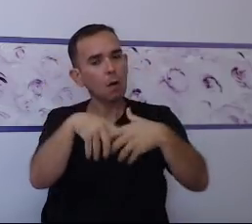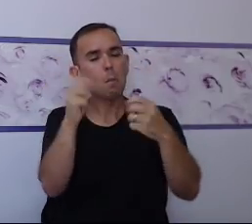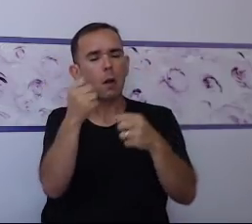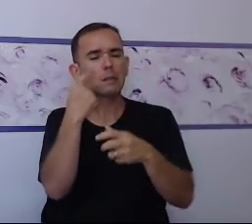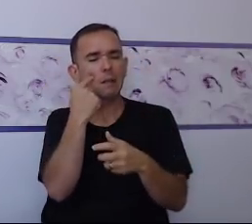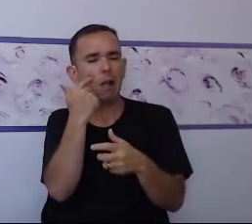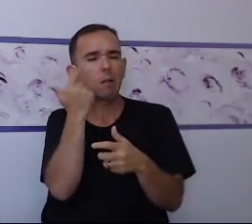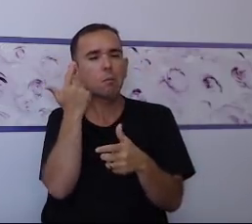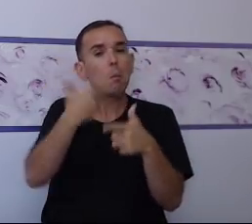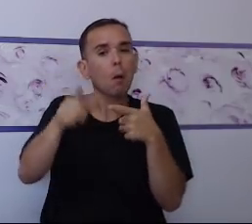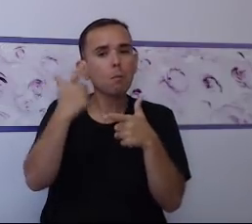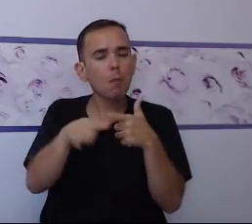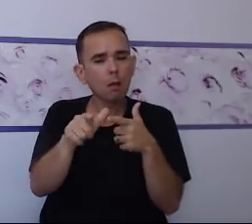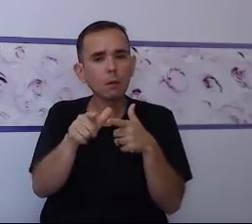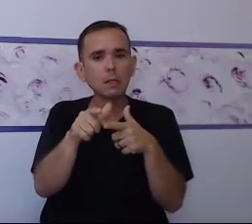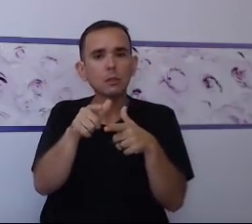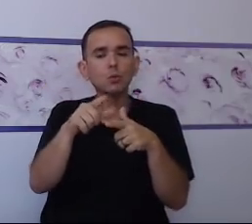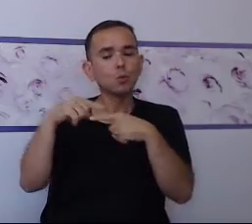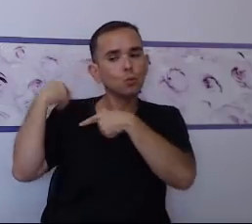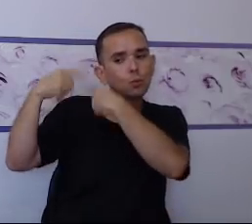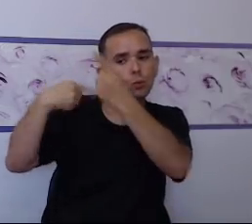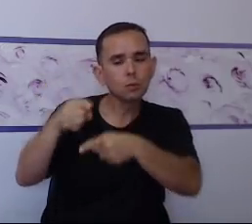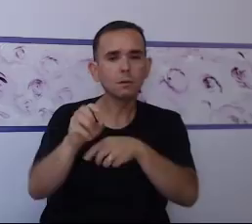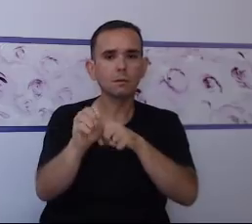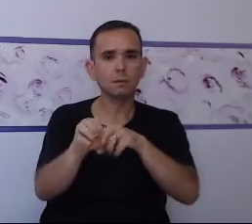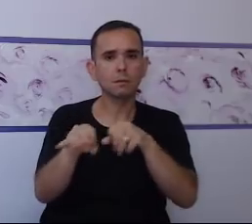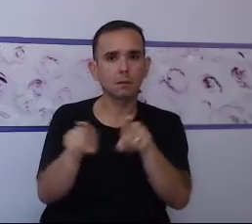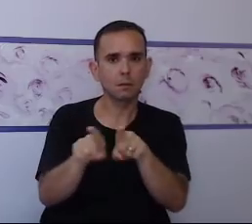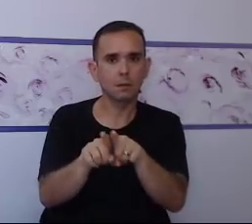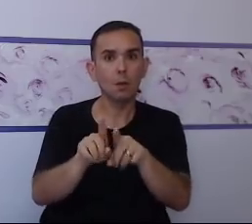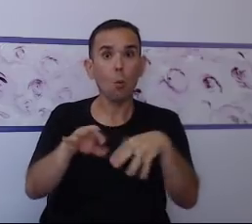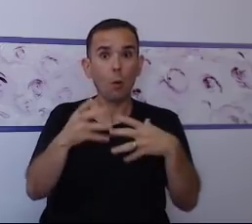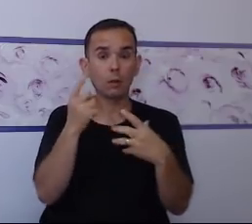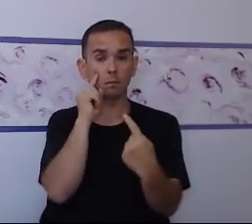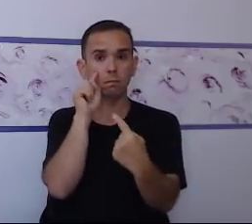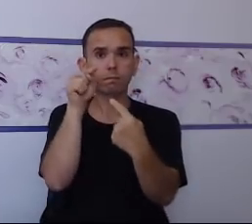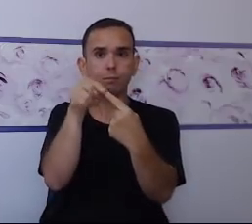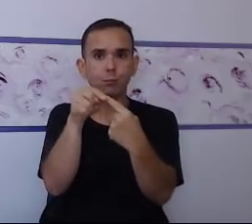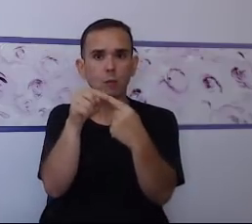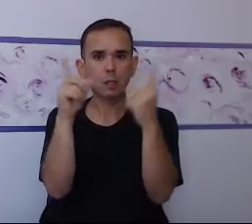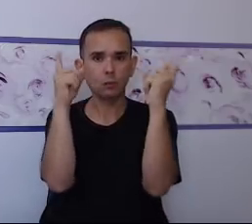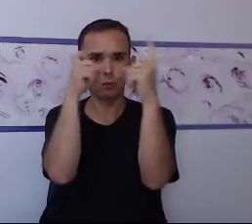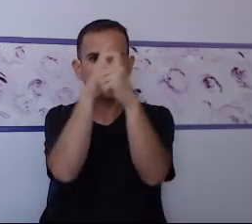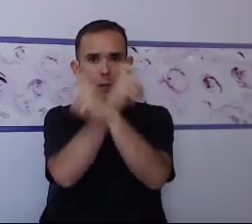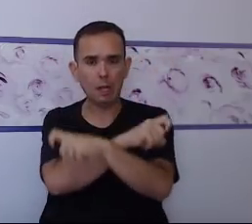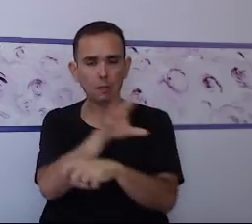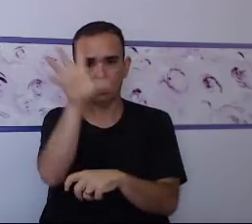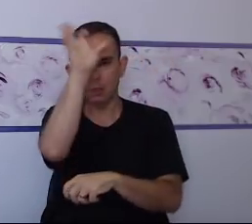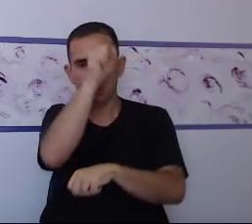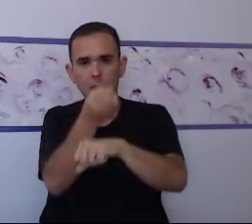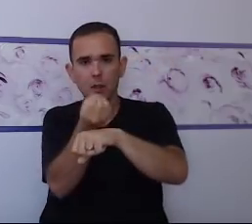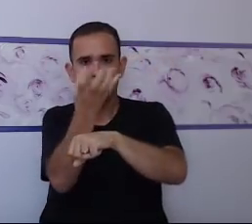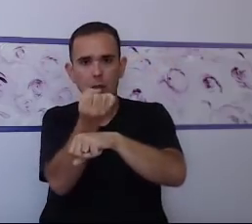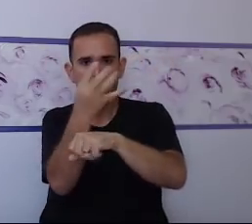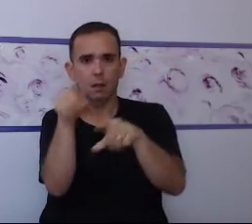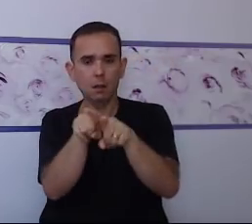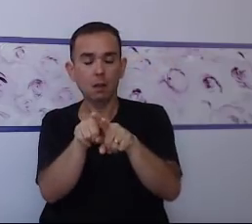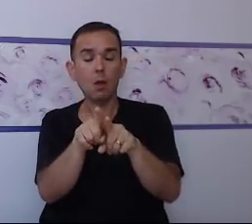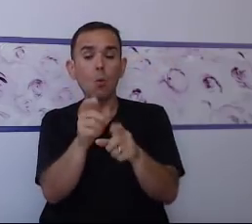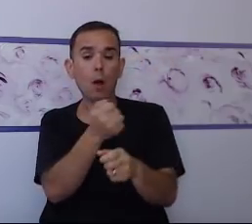seu desenvolvimento educacional. Quando essas alterações acarretam essas dificuldades no processo de aprendizagem, o aluno